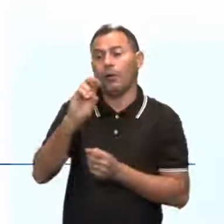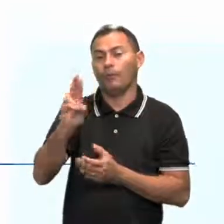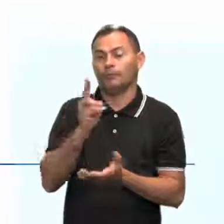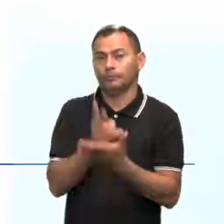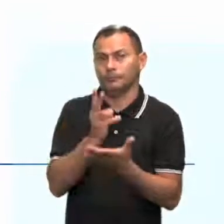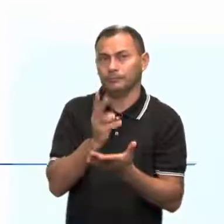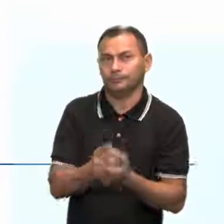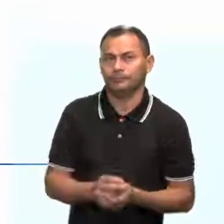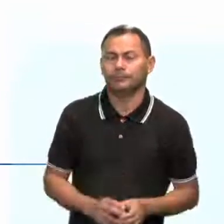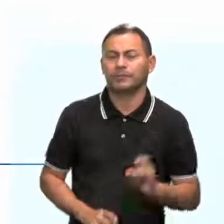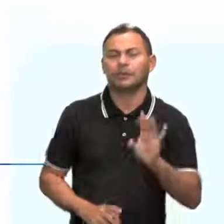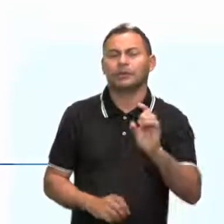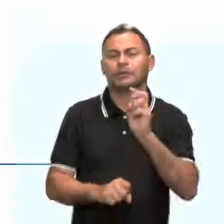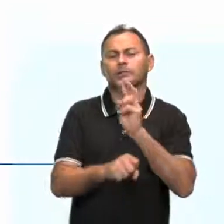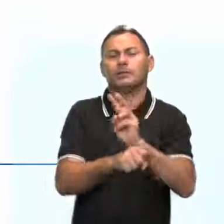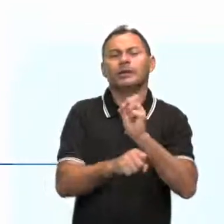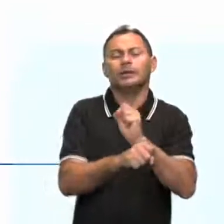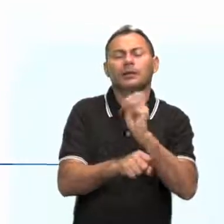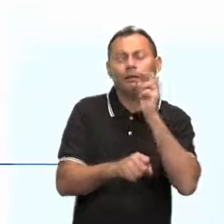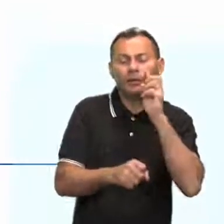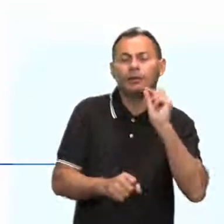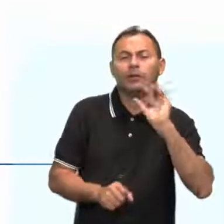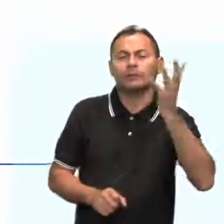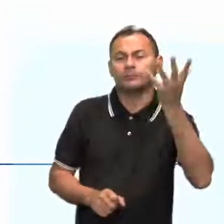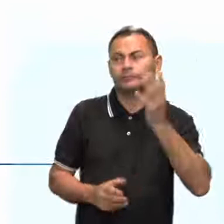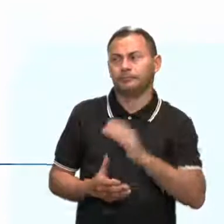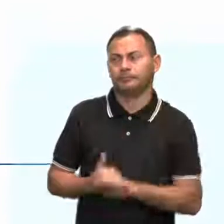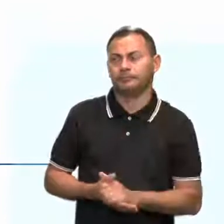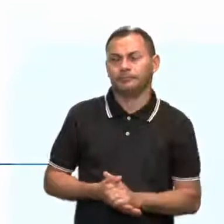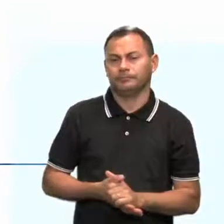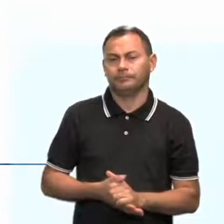continuar e só esperar ver no que dá